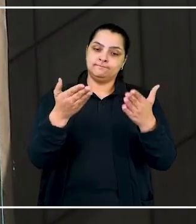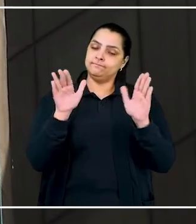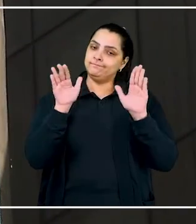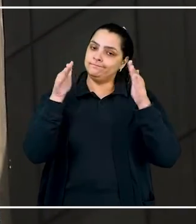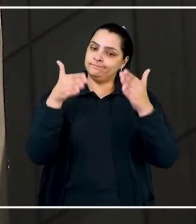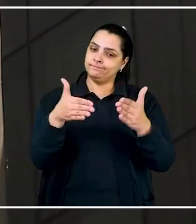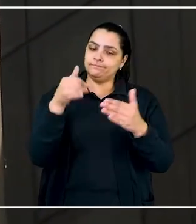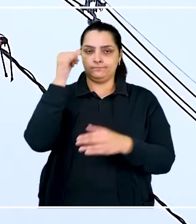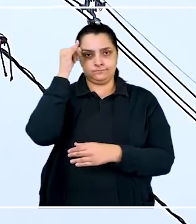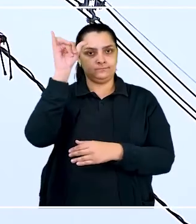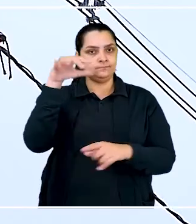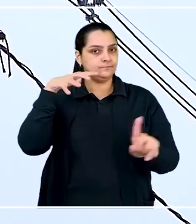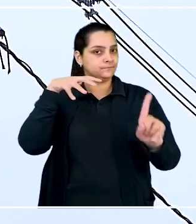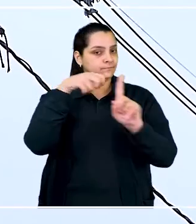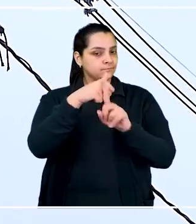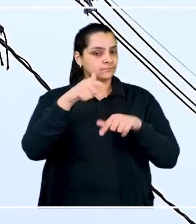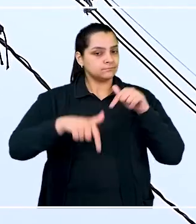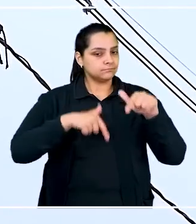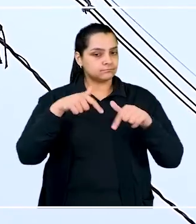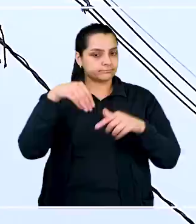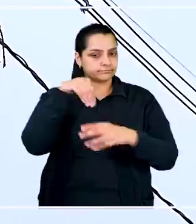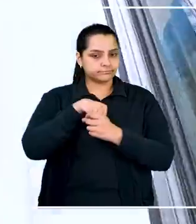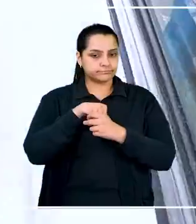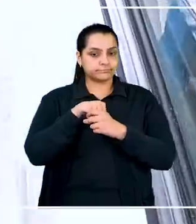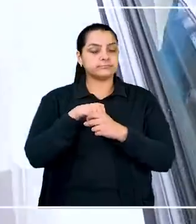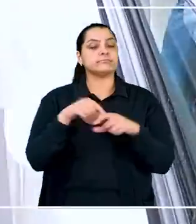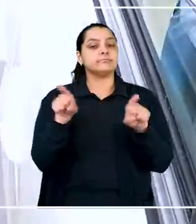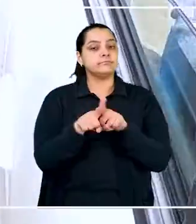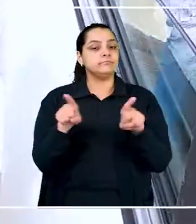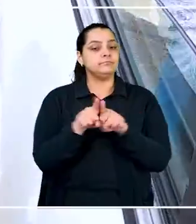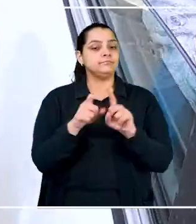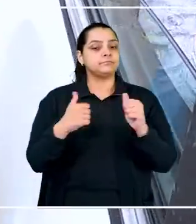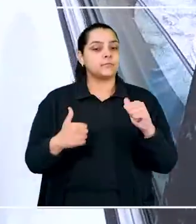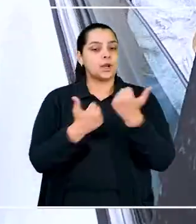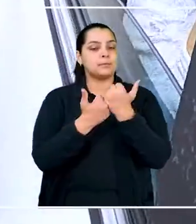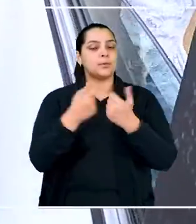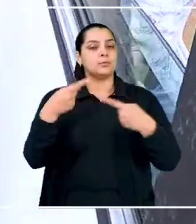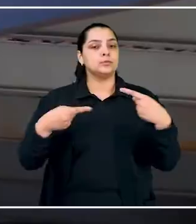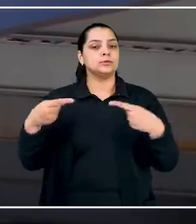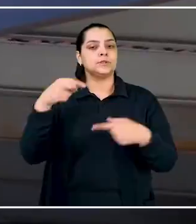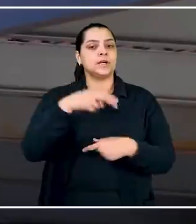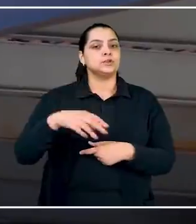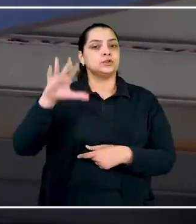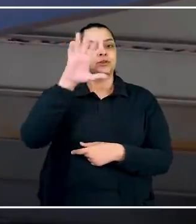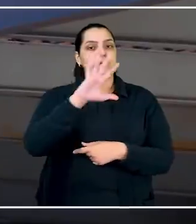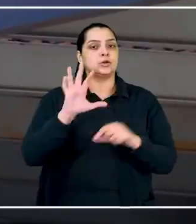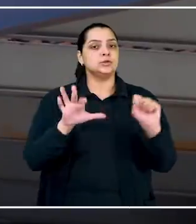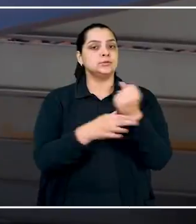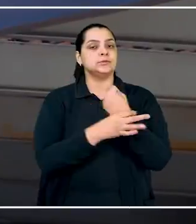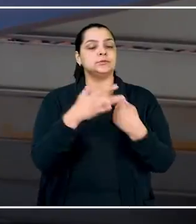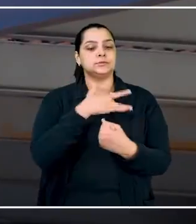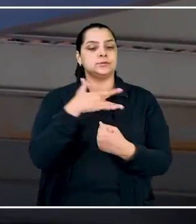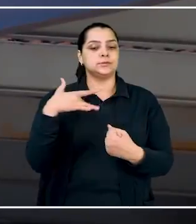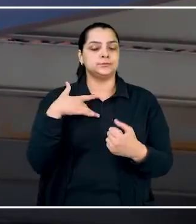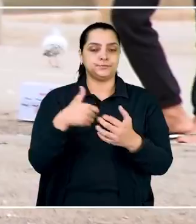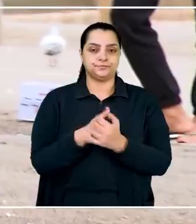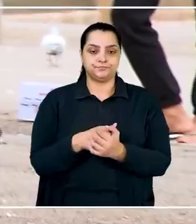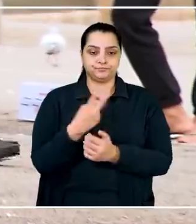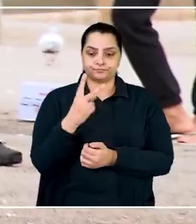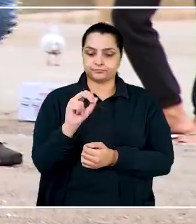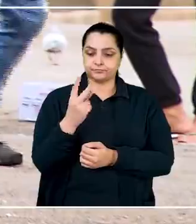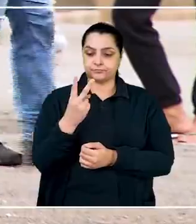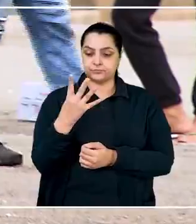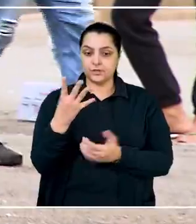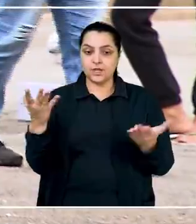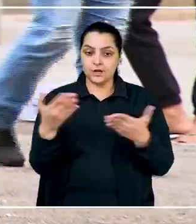ações são voltadas para a prevenção de acidentes laborais e o fortalecimento da Política Nacional de Segurança e Saúde.